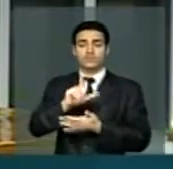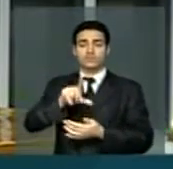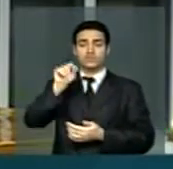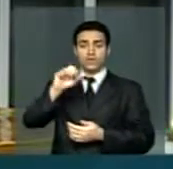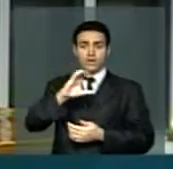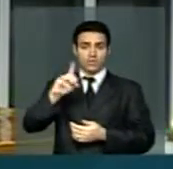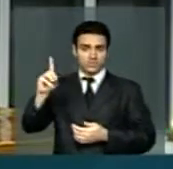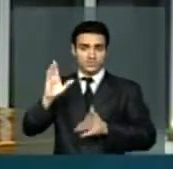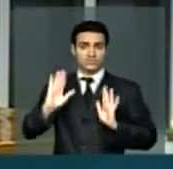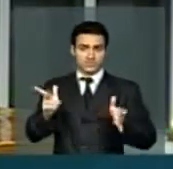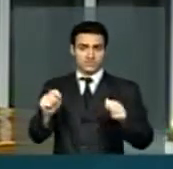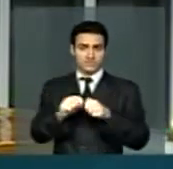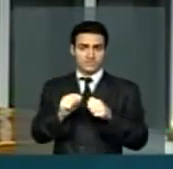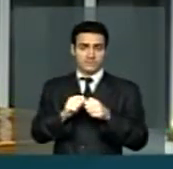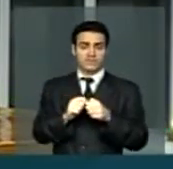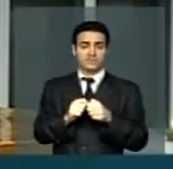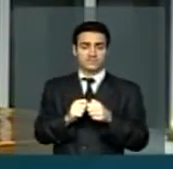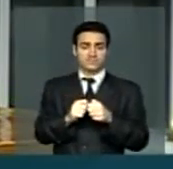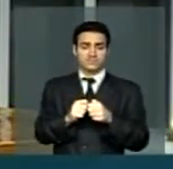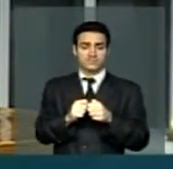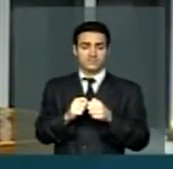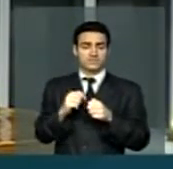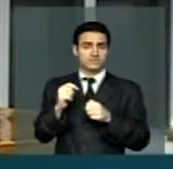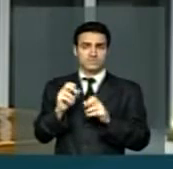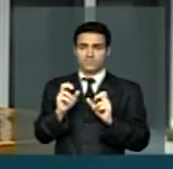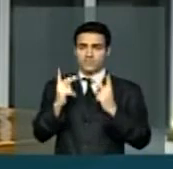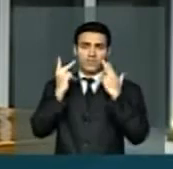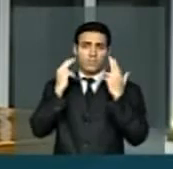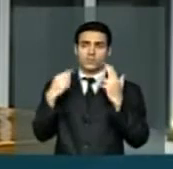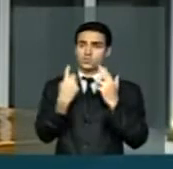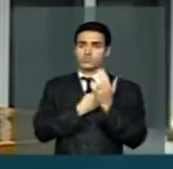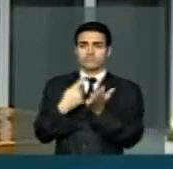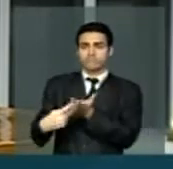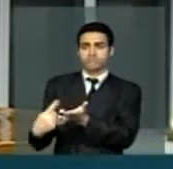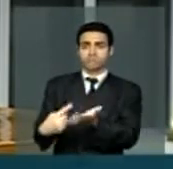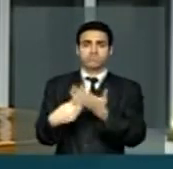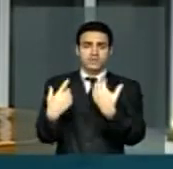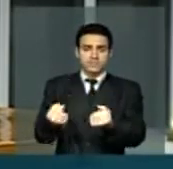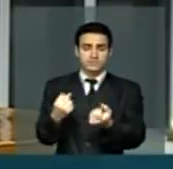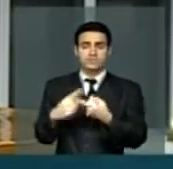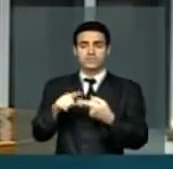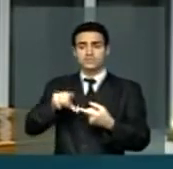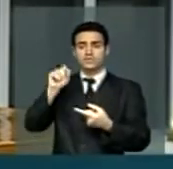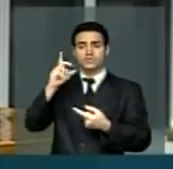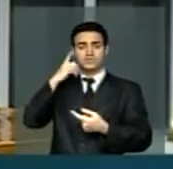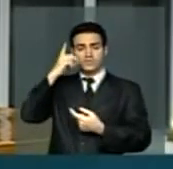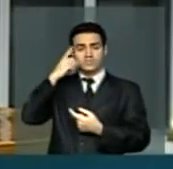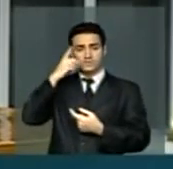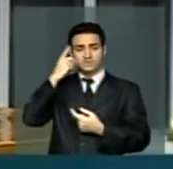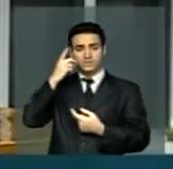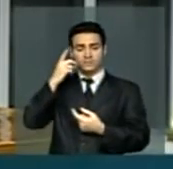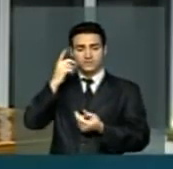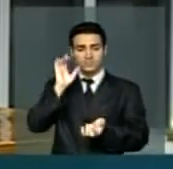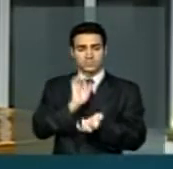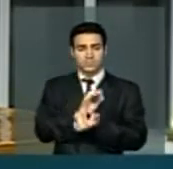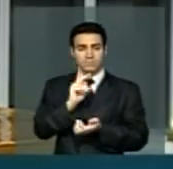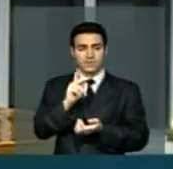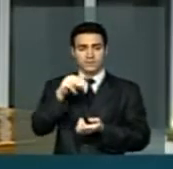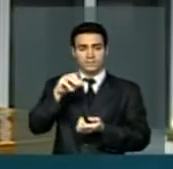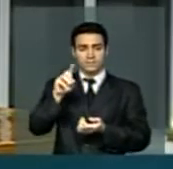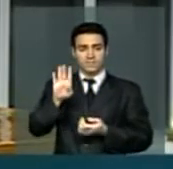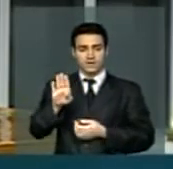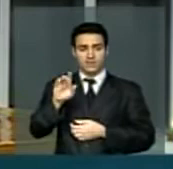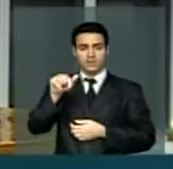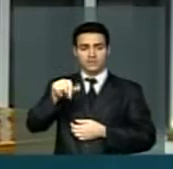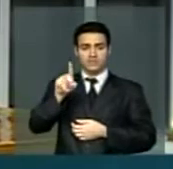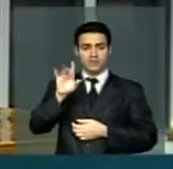coordenador, o que foi feito de forma absolutamente consensual, com a eleição do deputado do PMDB aqui